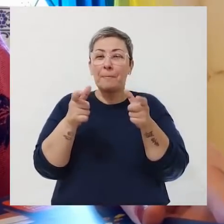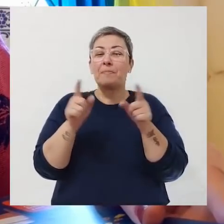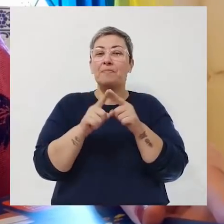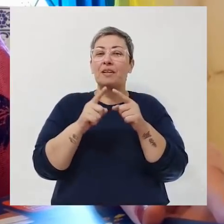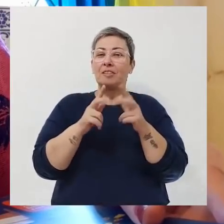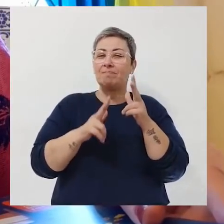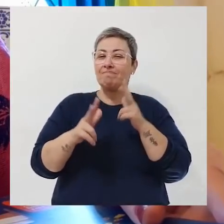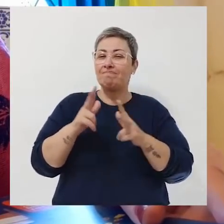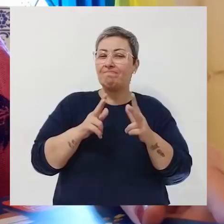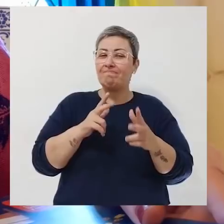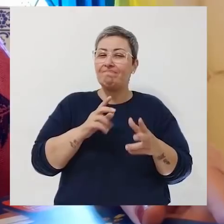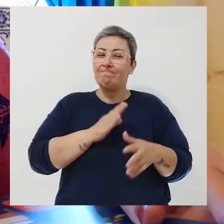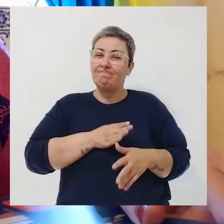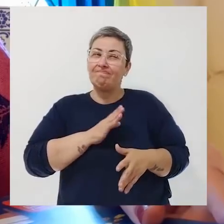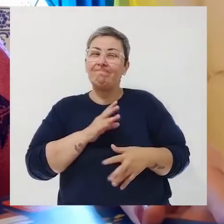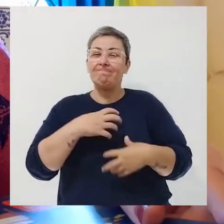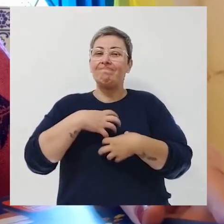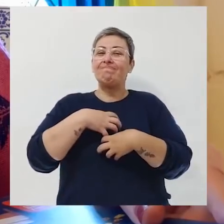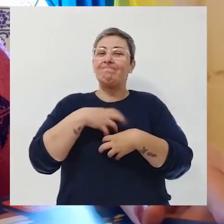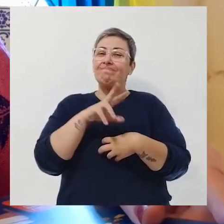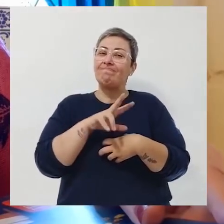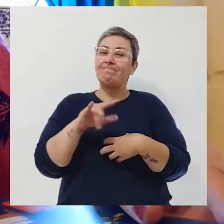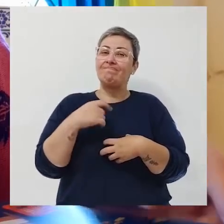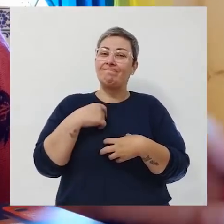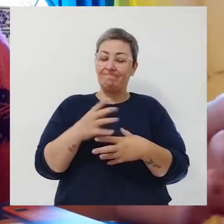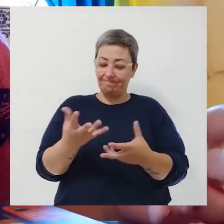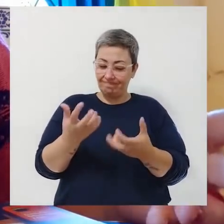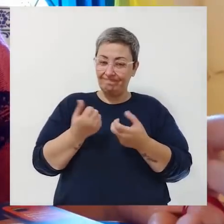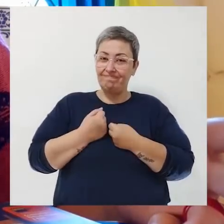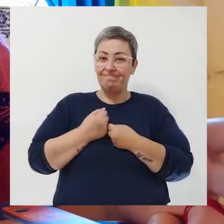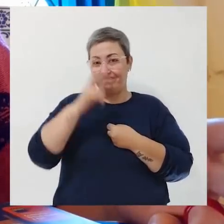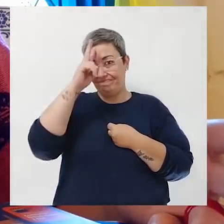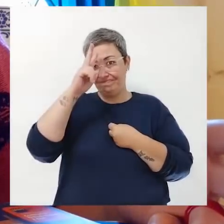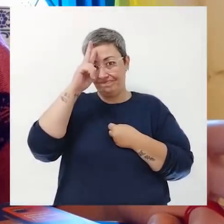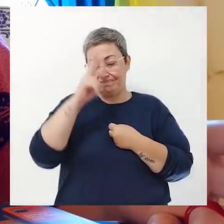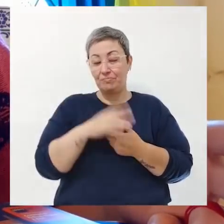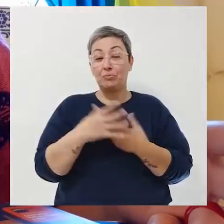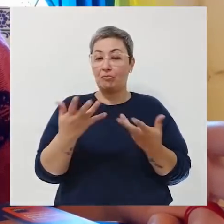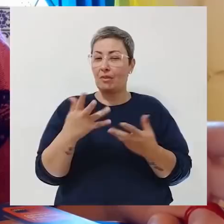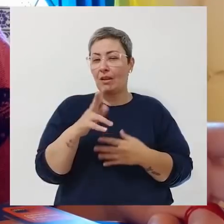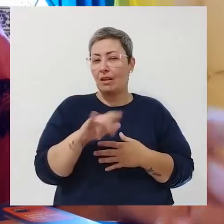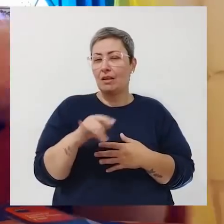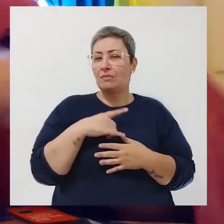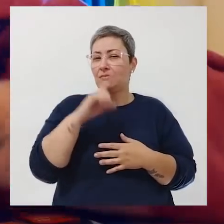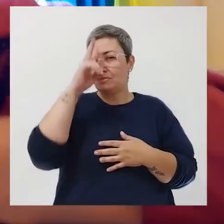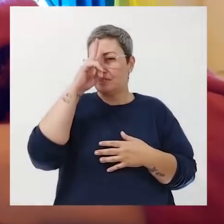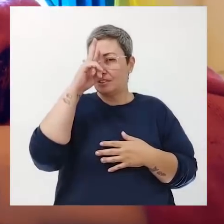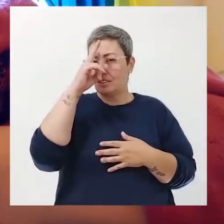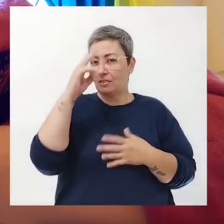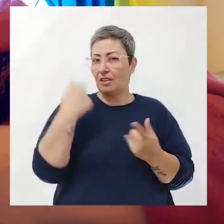nossos ouvidos abertos, nossos corações abertos, vamos receber esta história. Será que